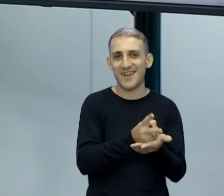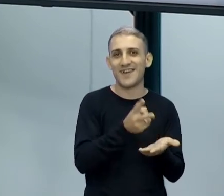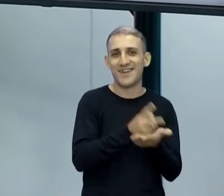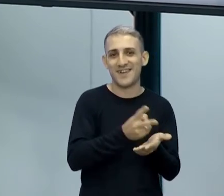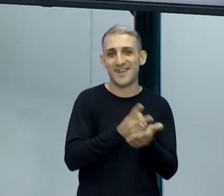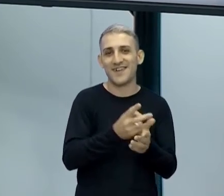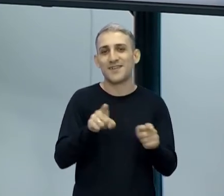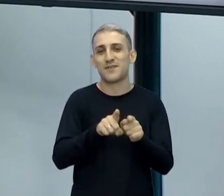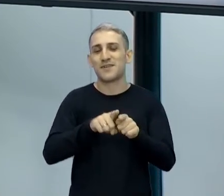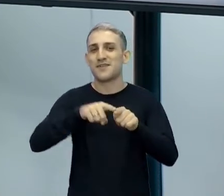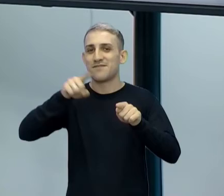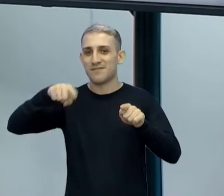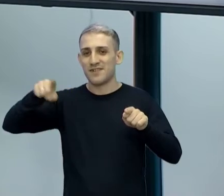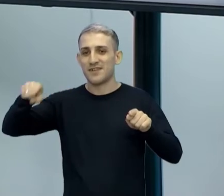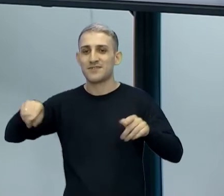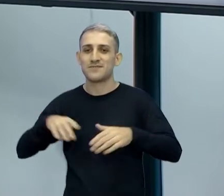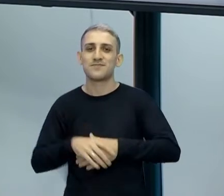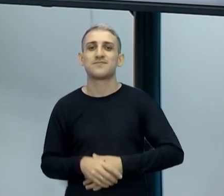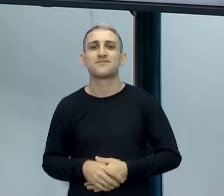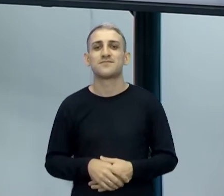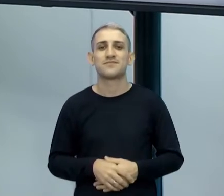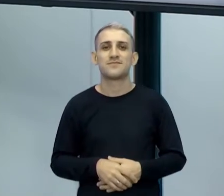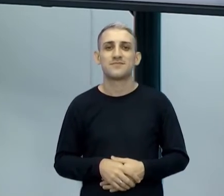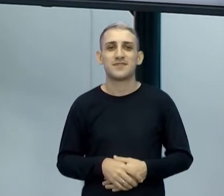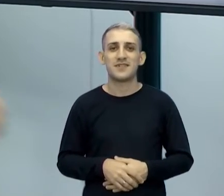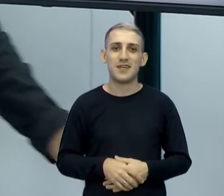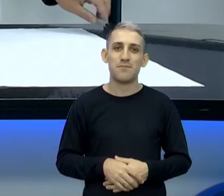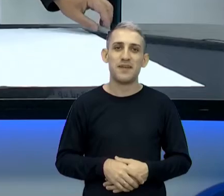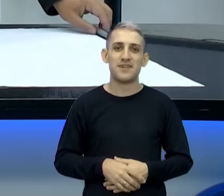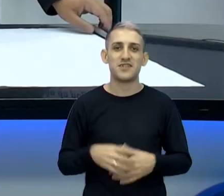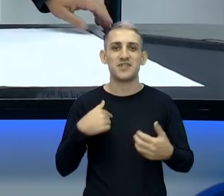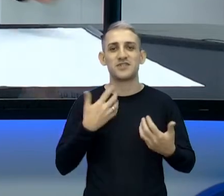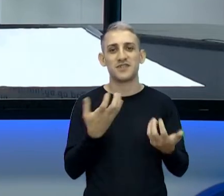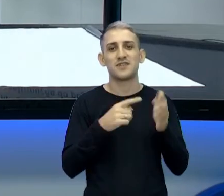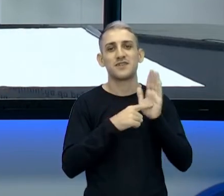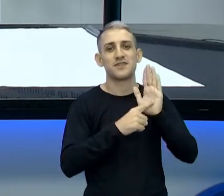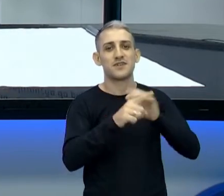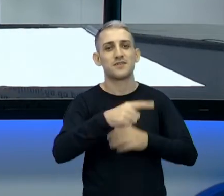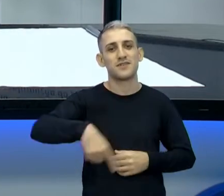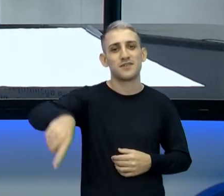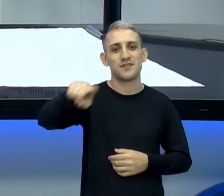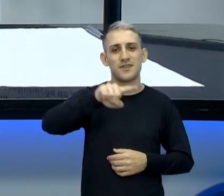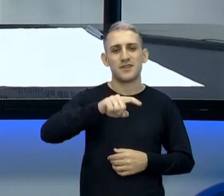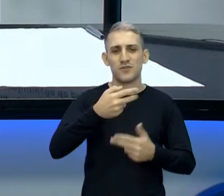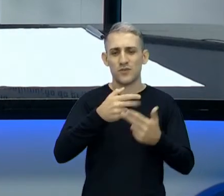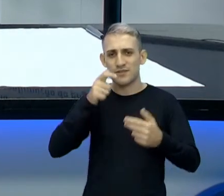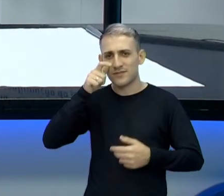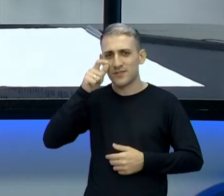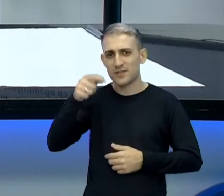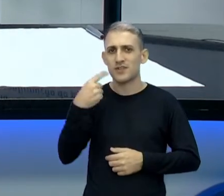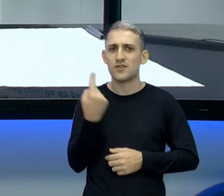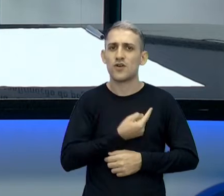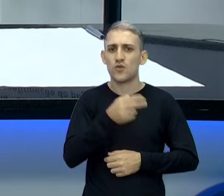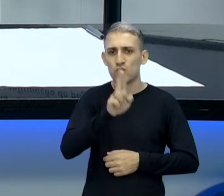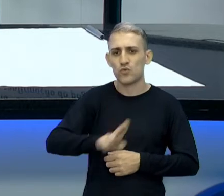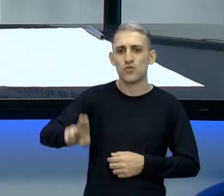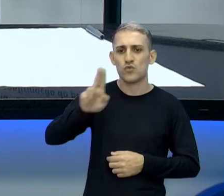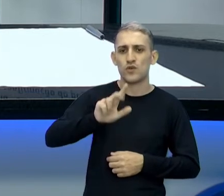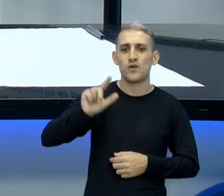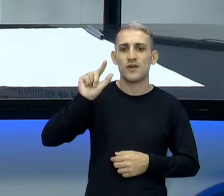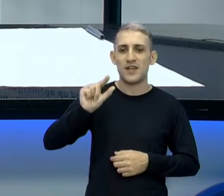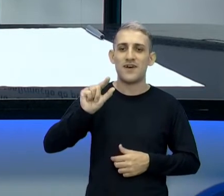variável, tá? Agora, gente, eu quero mostrar para vocês uma coisa que é bem interessante que a gente utilizou pouco